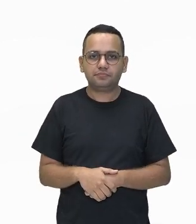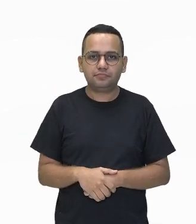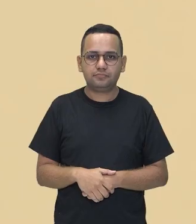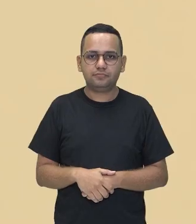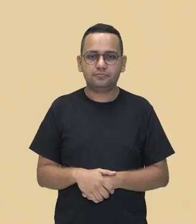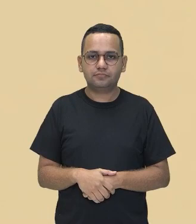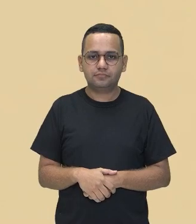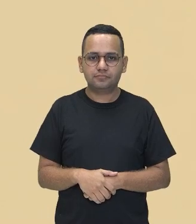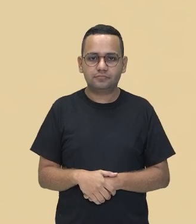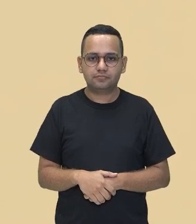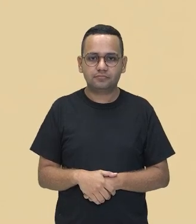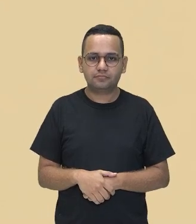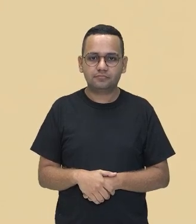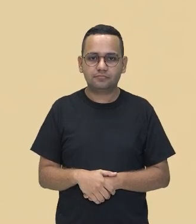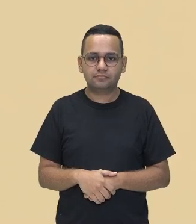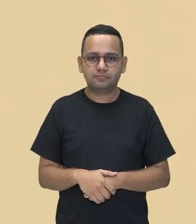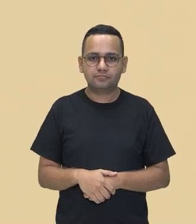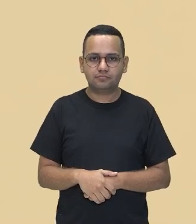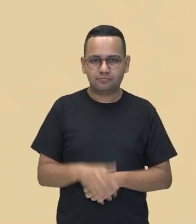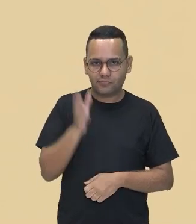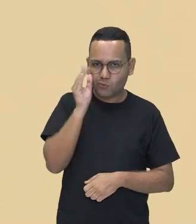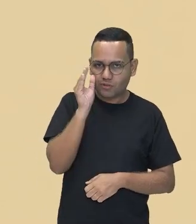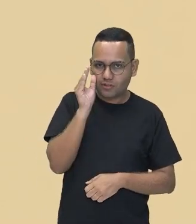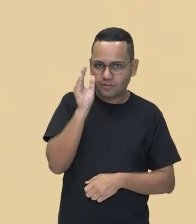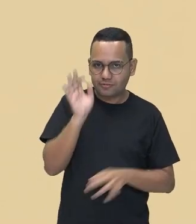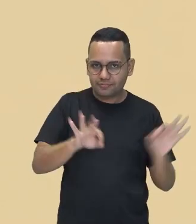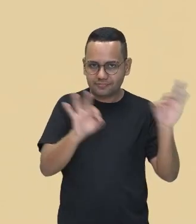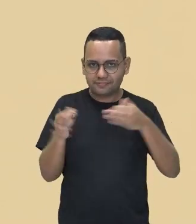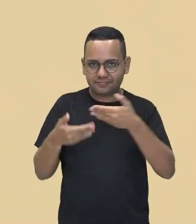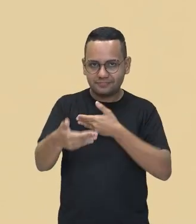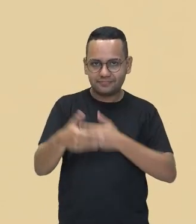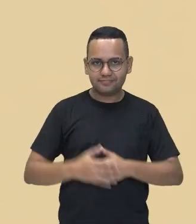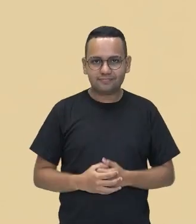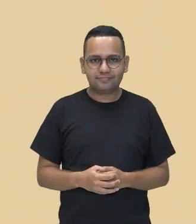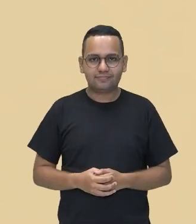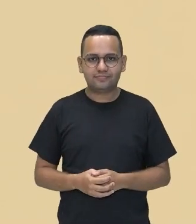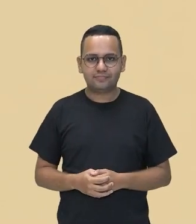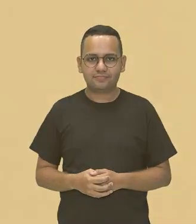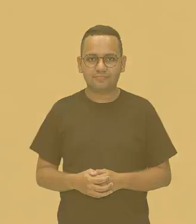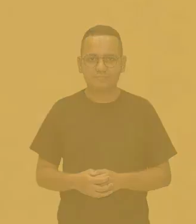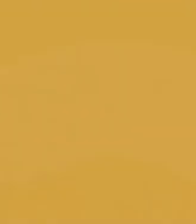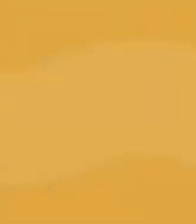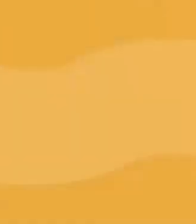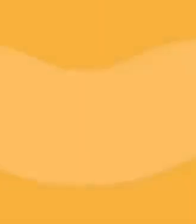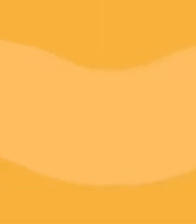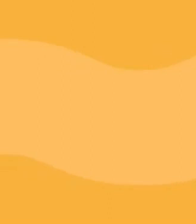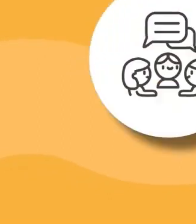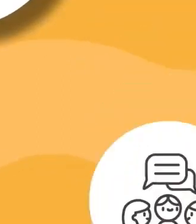história. Ficaram curiosos? Então acompanhem comigo a nossa aula.